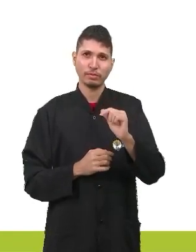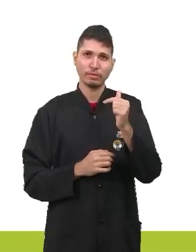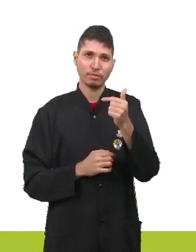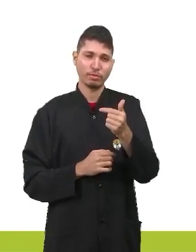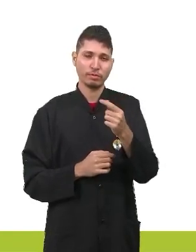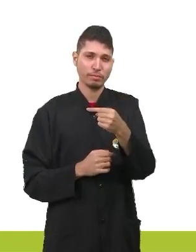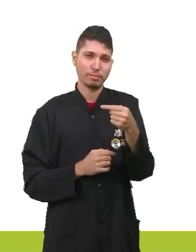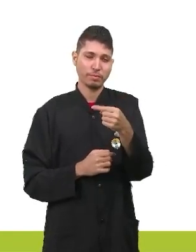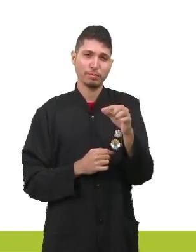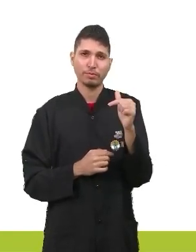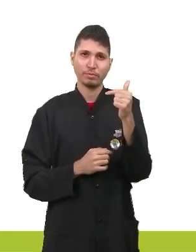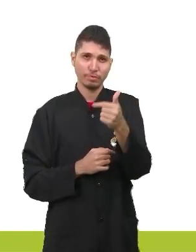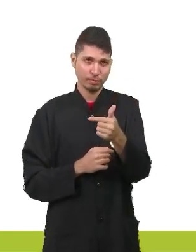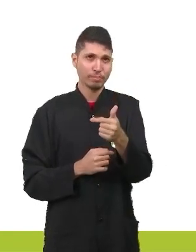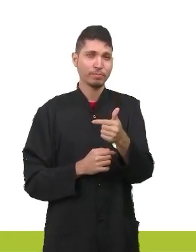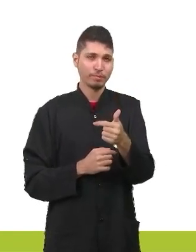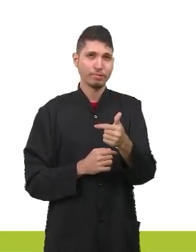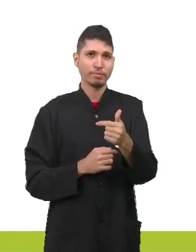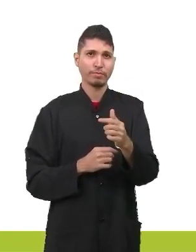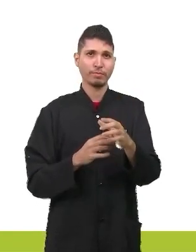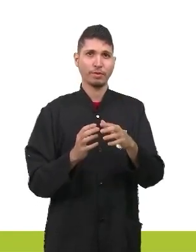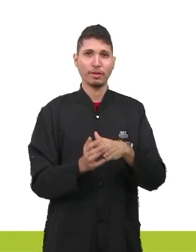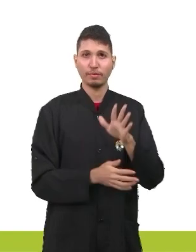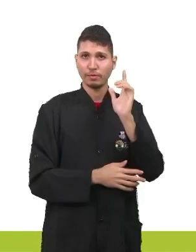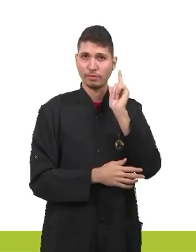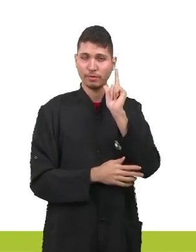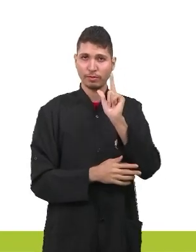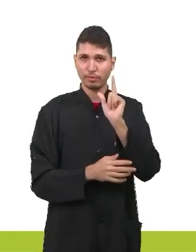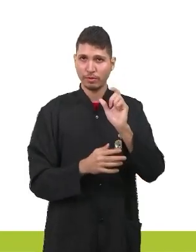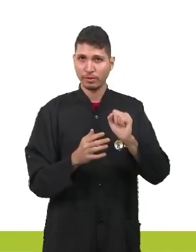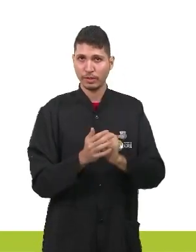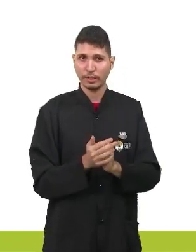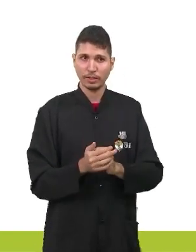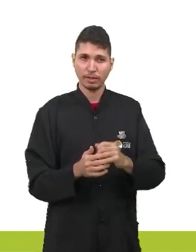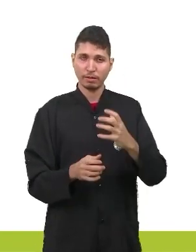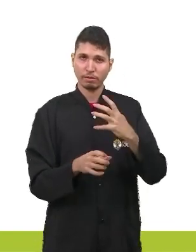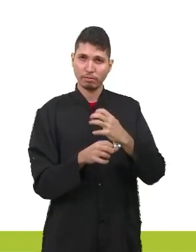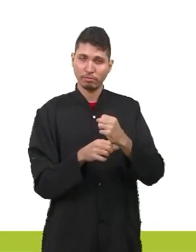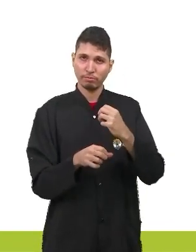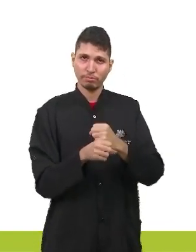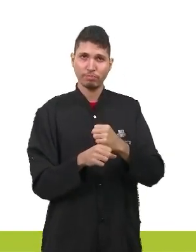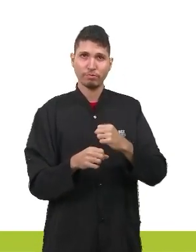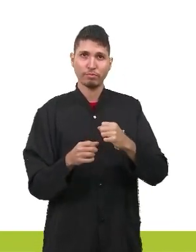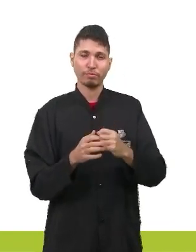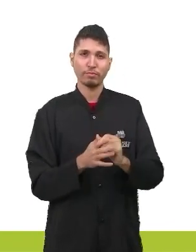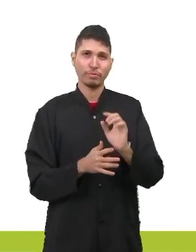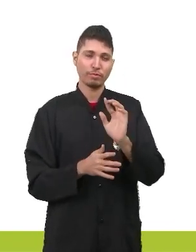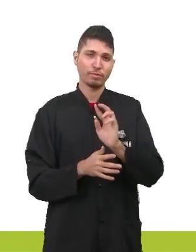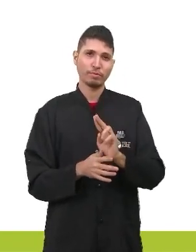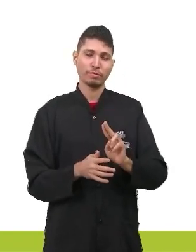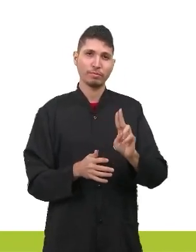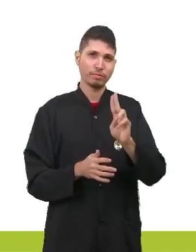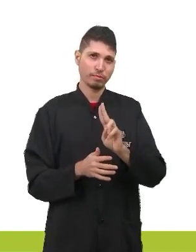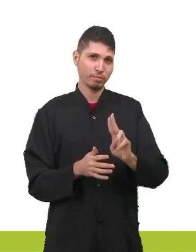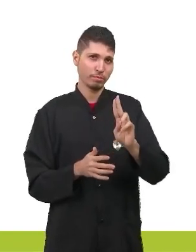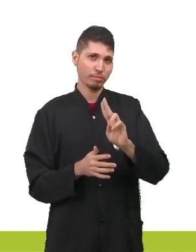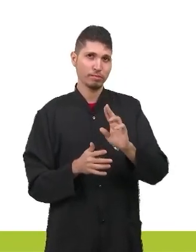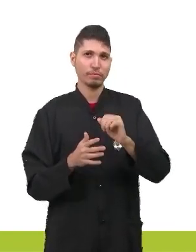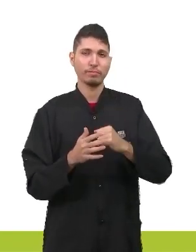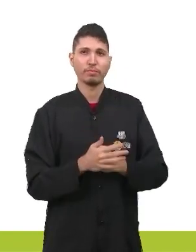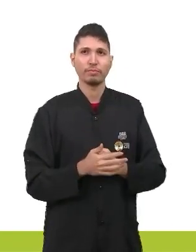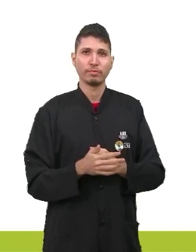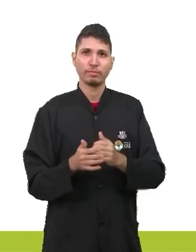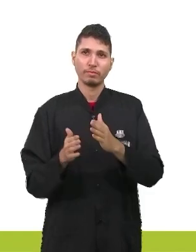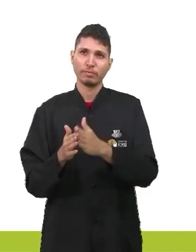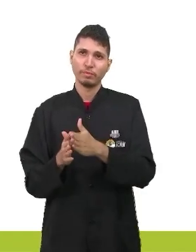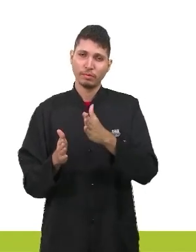2, tá bom? Aí você consegue definir a ideia do zero da função, que é o x', x2'. Como a função é decrescente, com